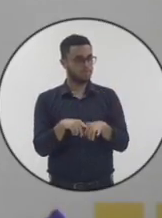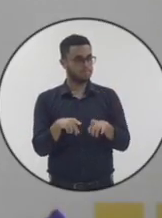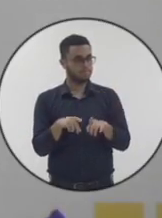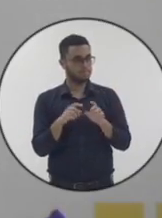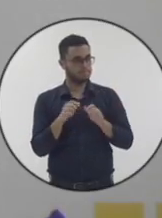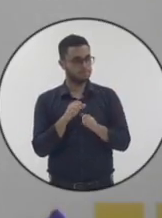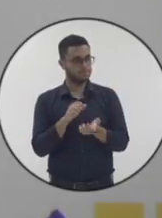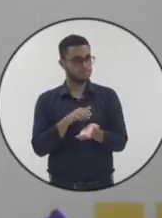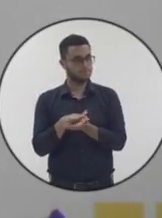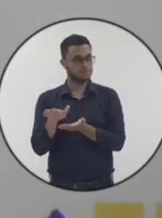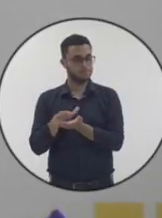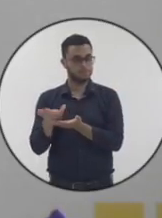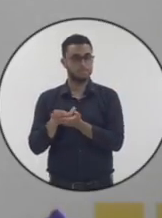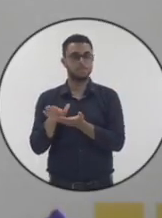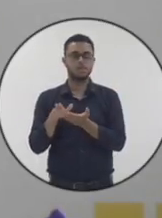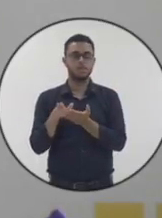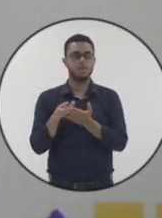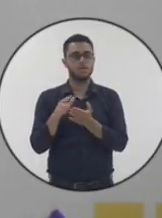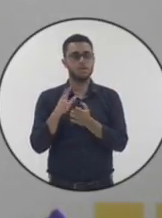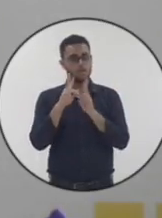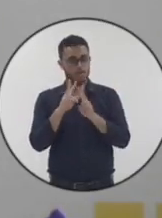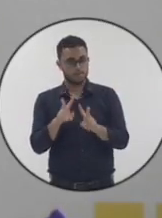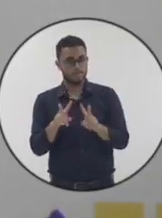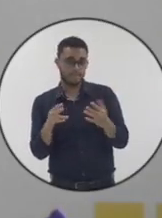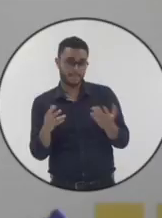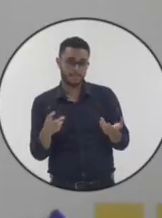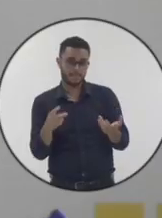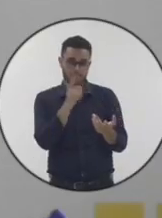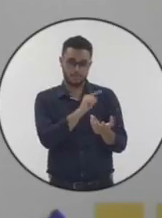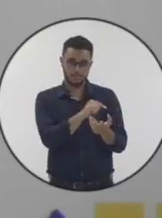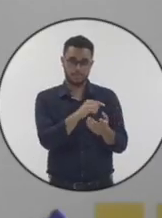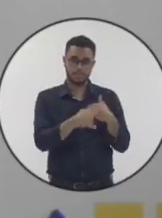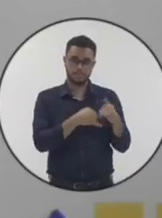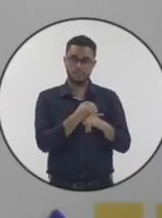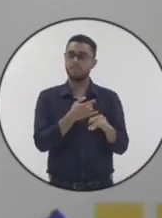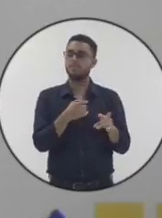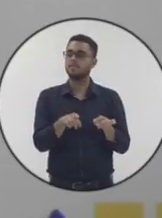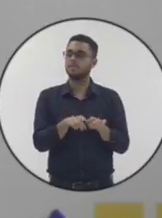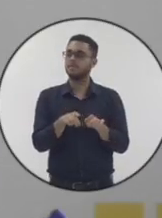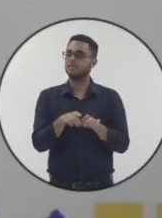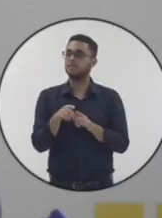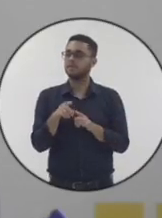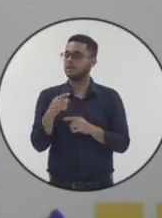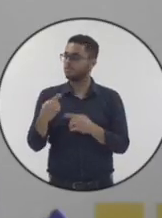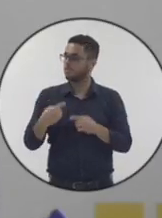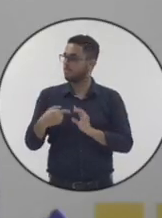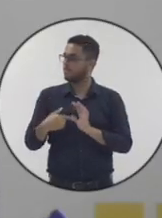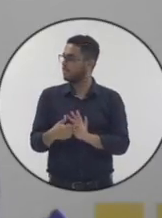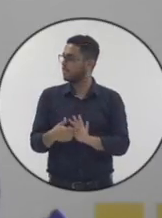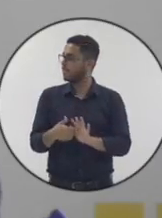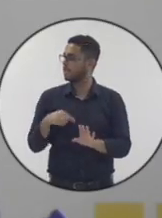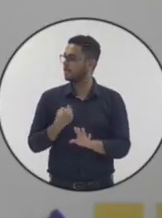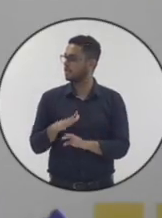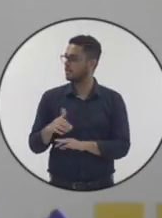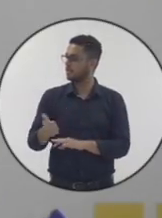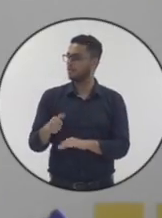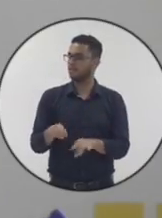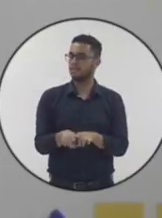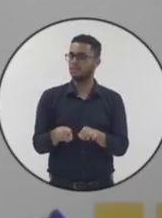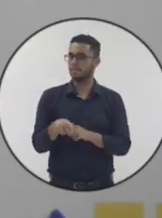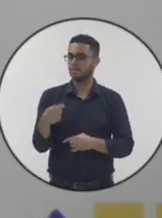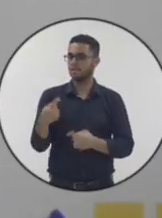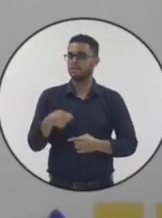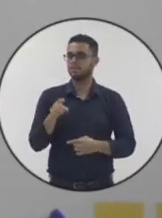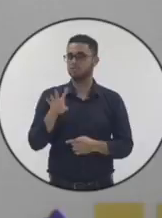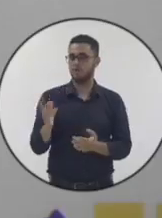isso seja um instrumento, mais um instrumento de luta. Um debate da qualidade que foi feito aqui não poderia ser um debate que só aconteceria